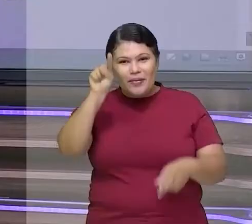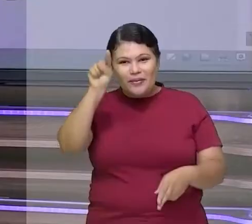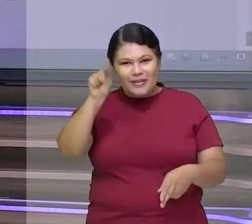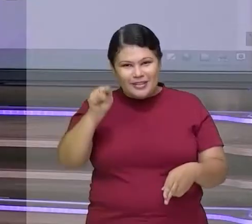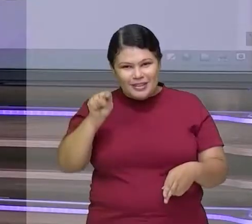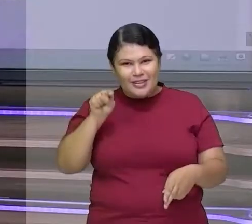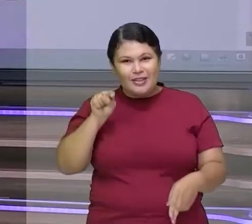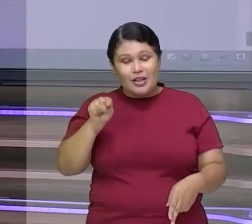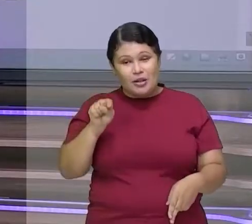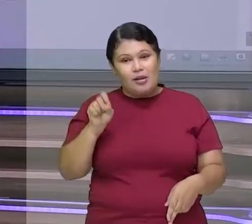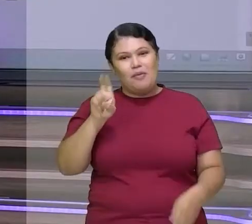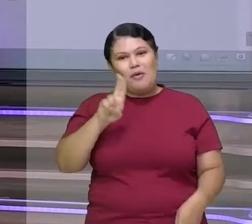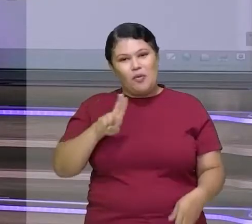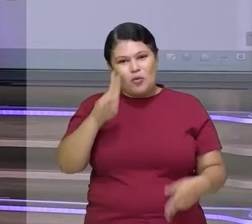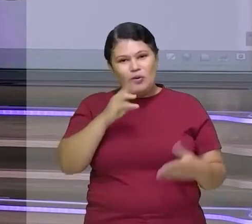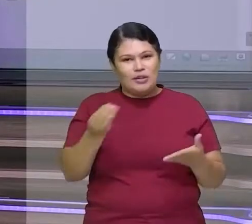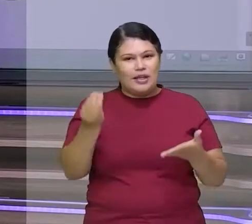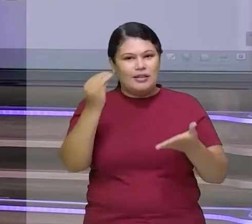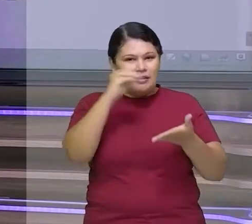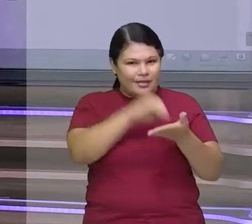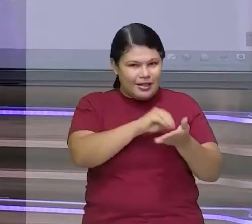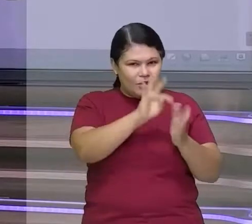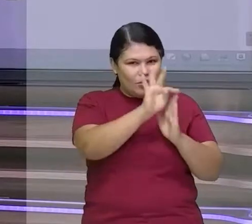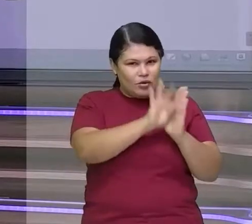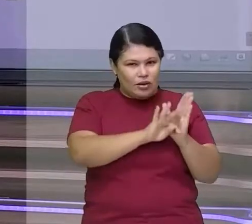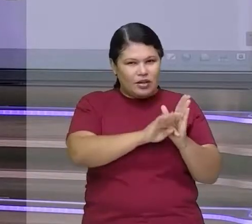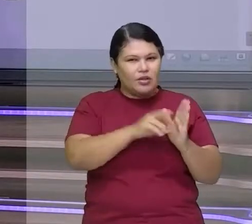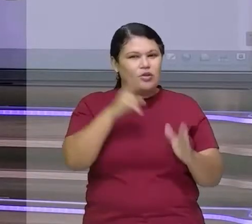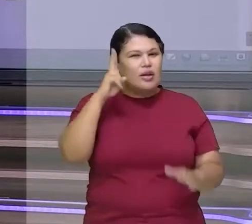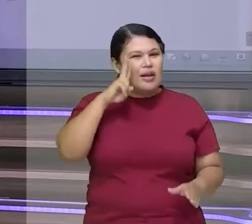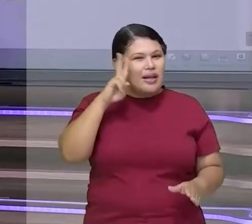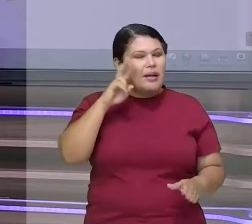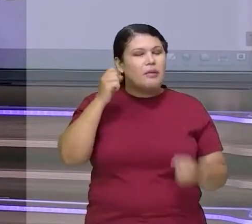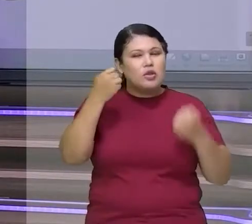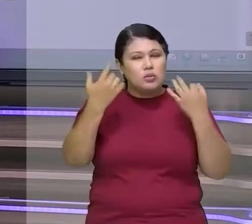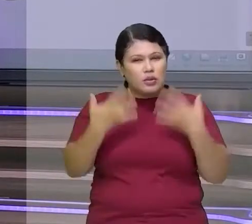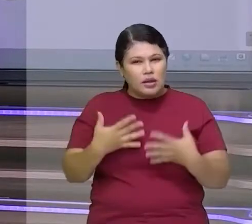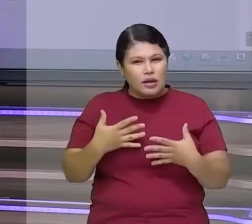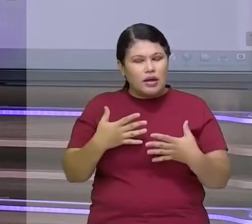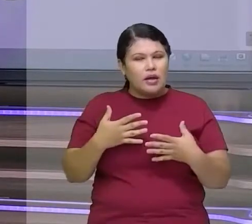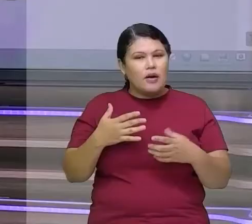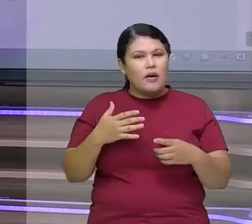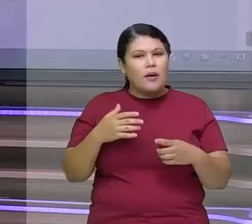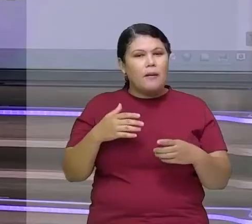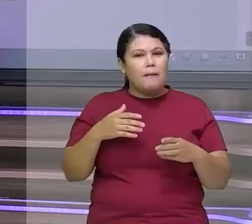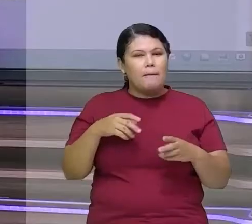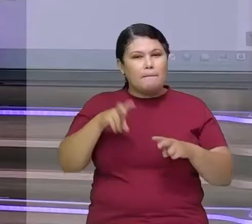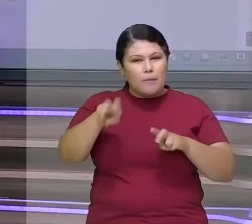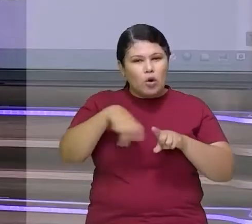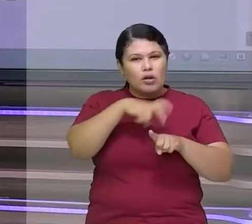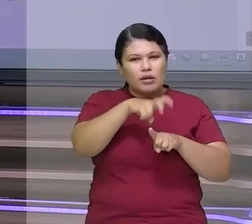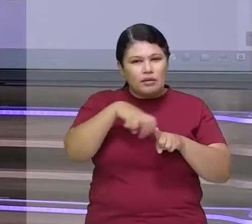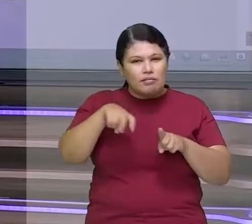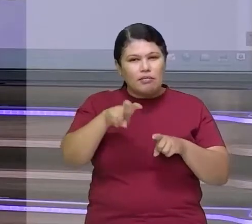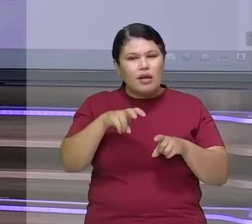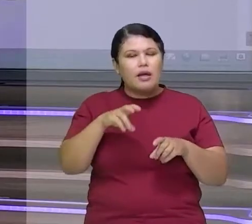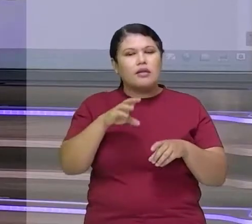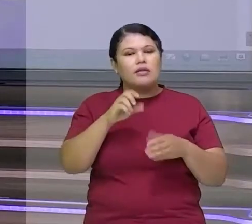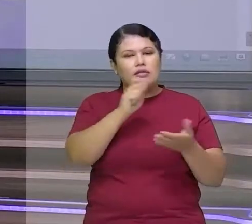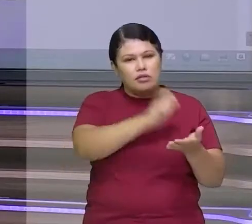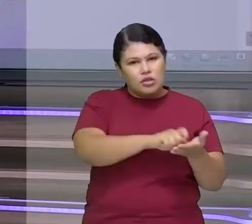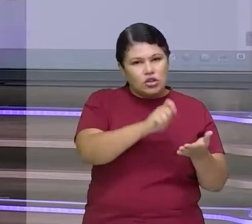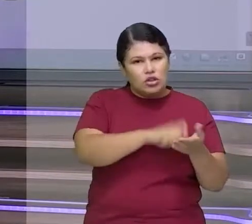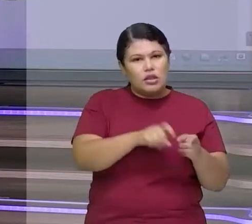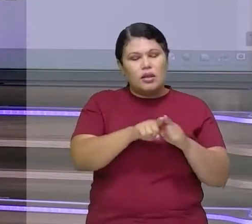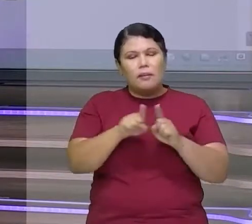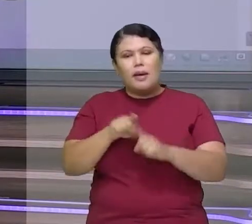esse tom. Lembra que a gente trabalhou na nossa aula sobre as modalidades da escrita e da fala? Lembra que eu disse